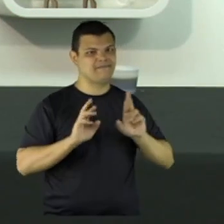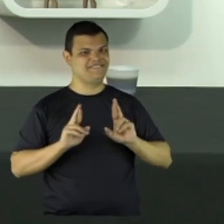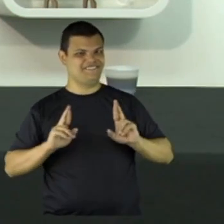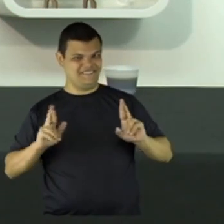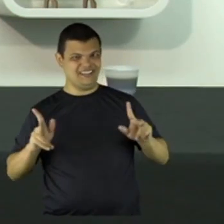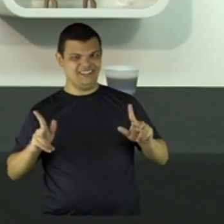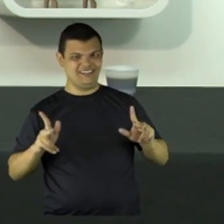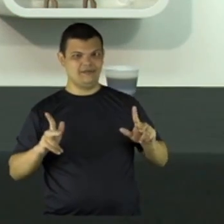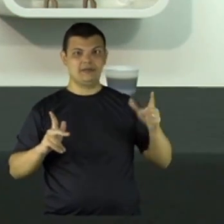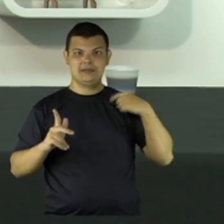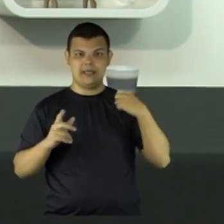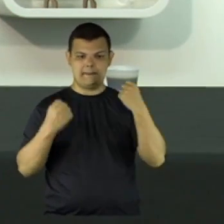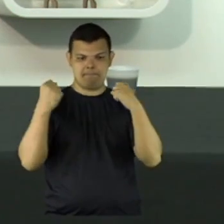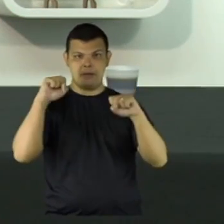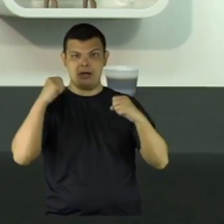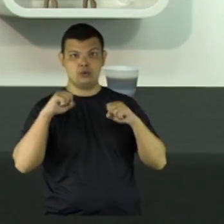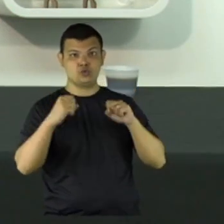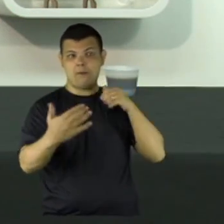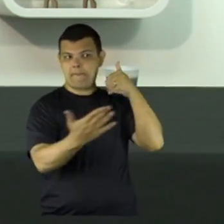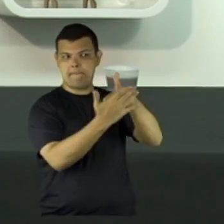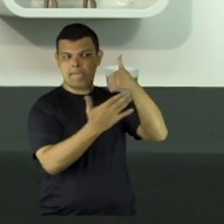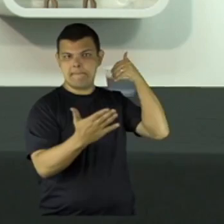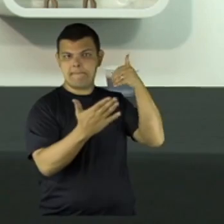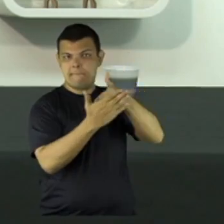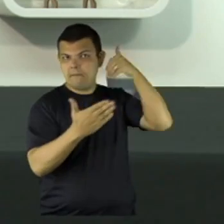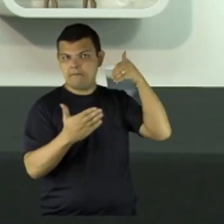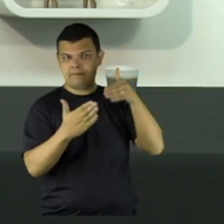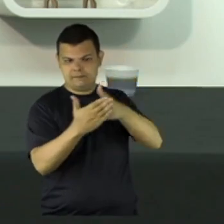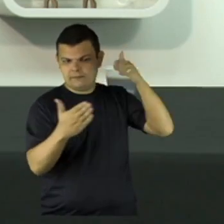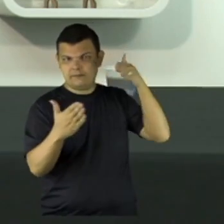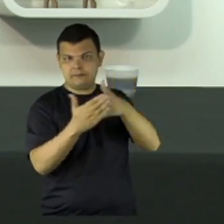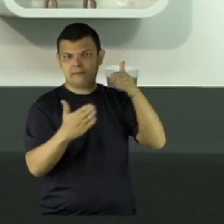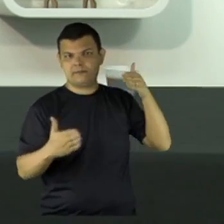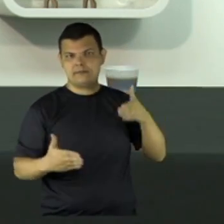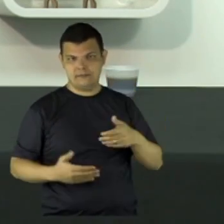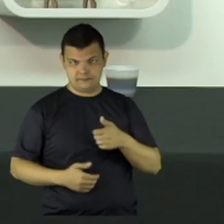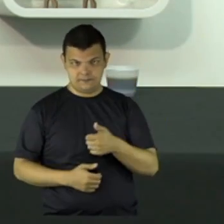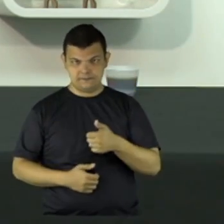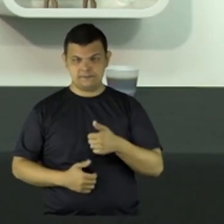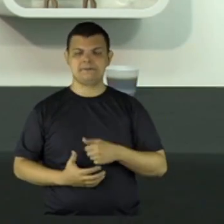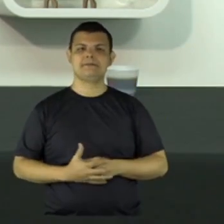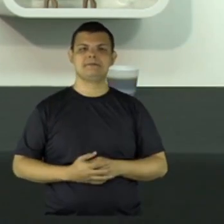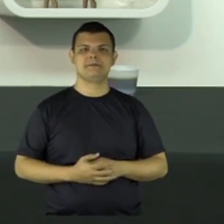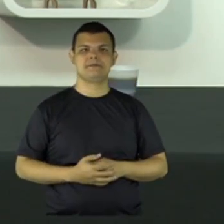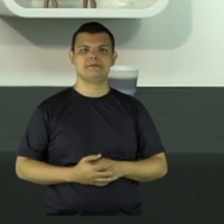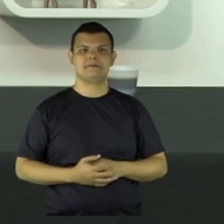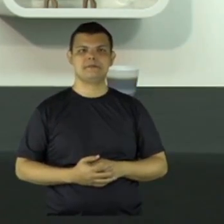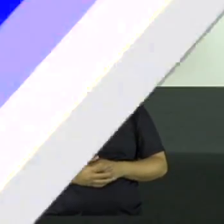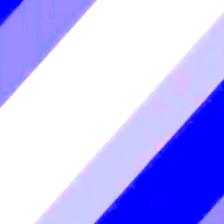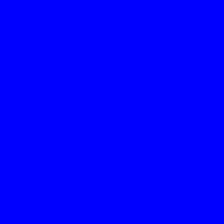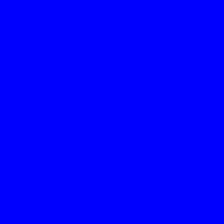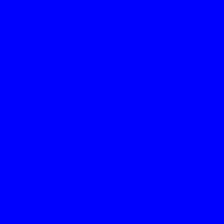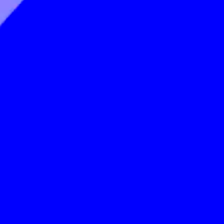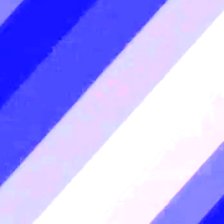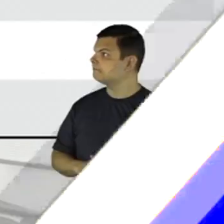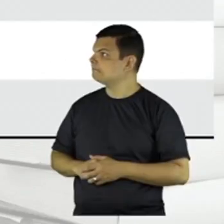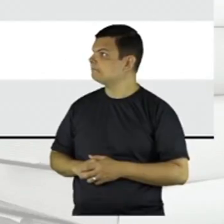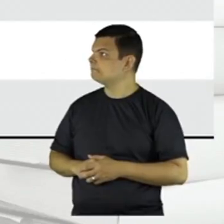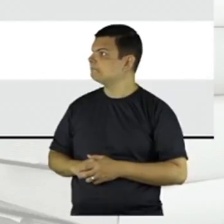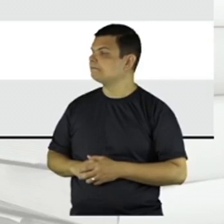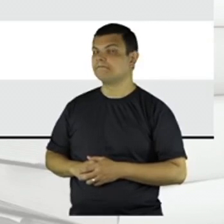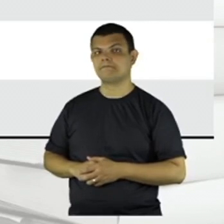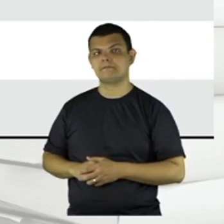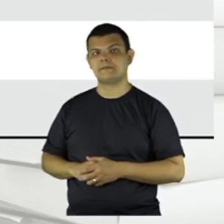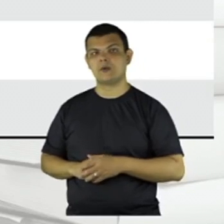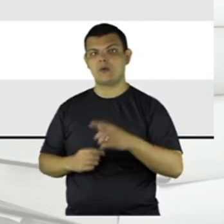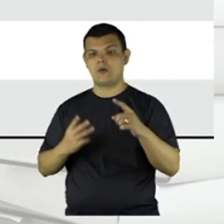Você já vai utilizar os seus membros para golpear, para bater, certo? Vamos voltar para o nosso slide.